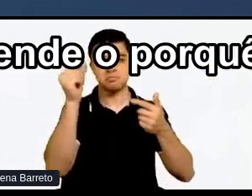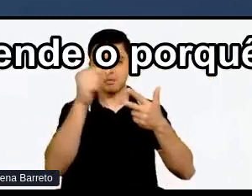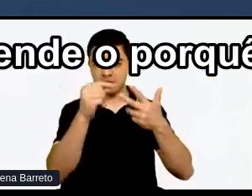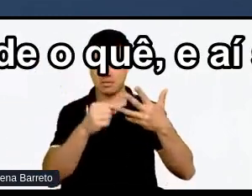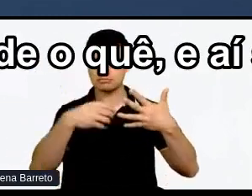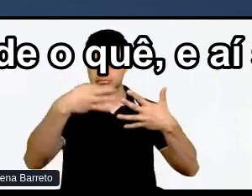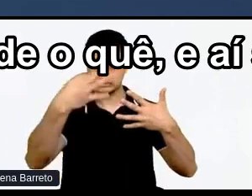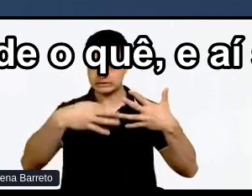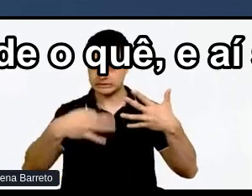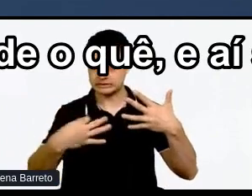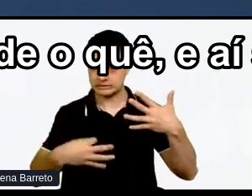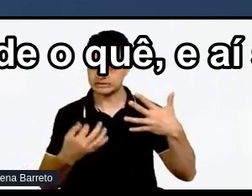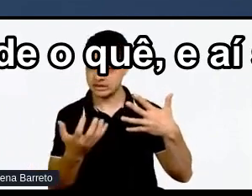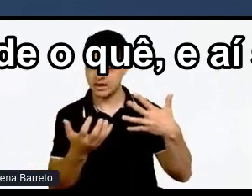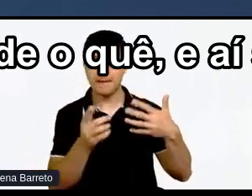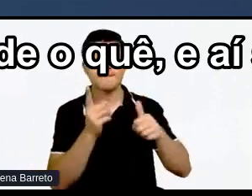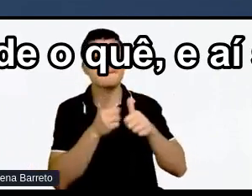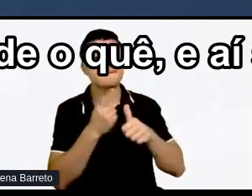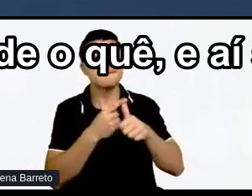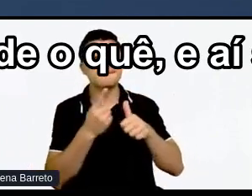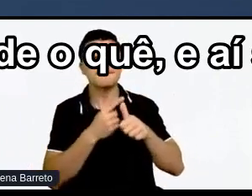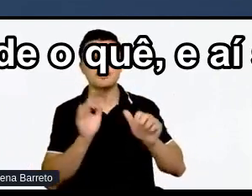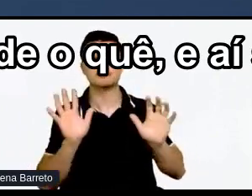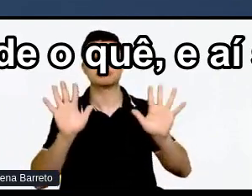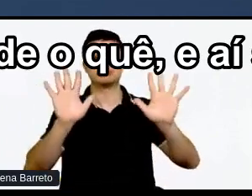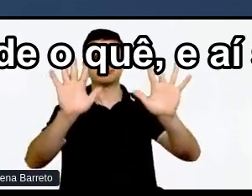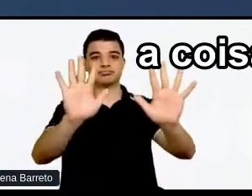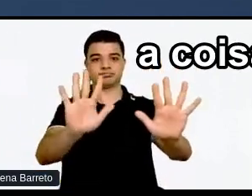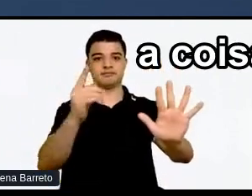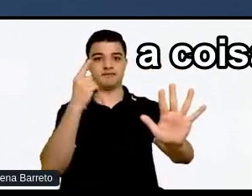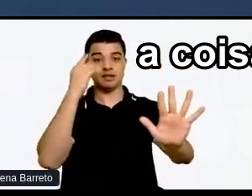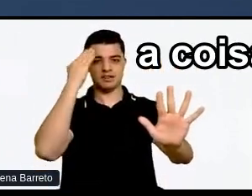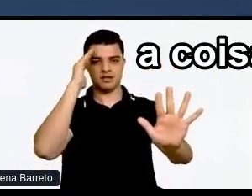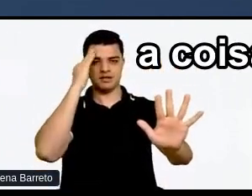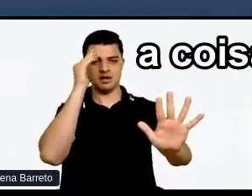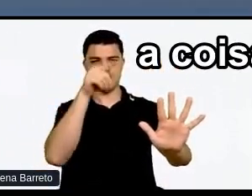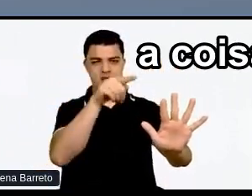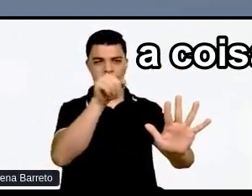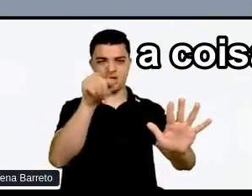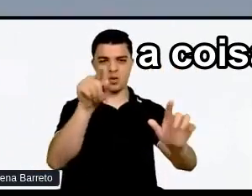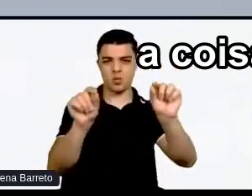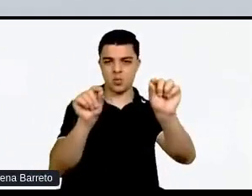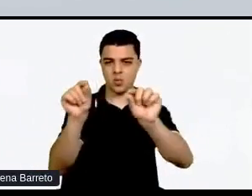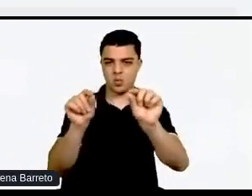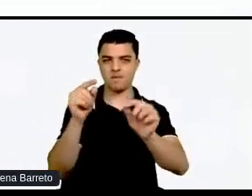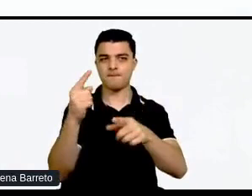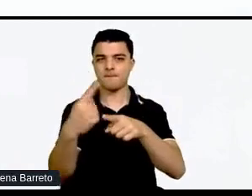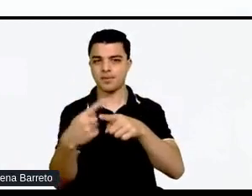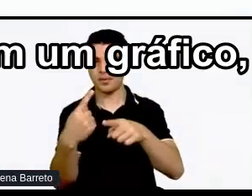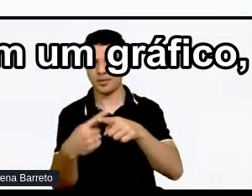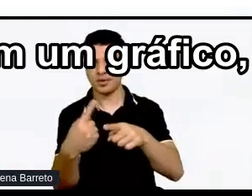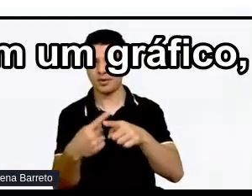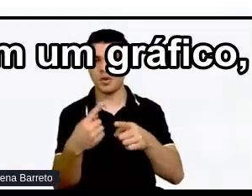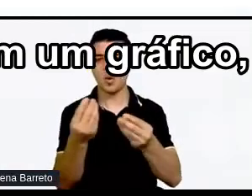porquê, entende o como, entende o quê, e aí sim a gente vai fazer a coisa certa.